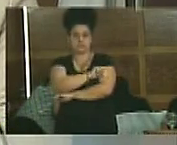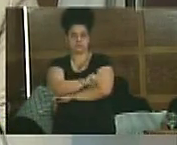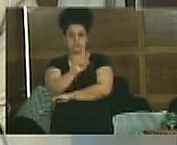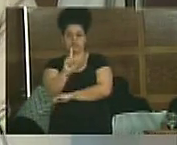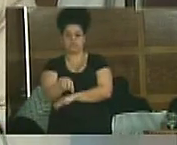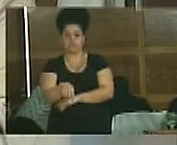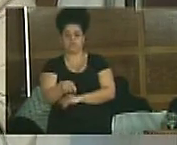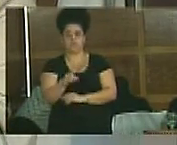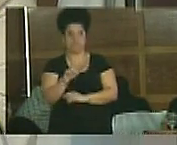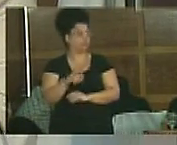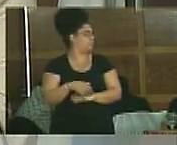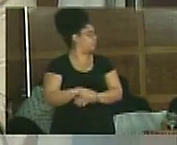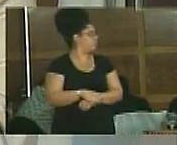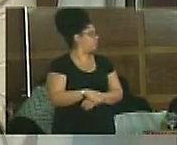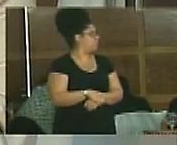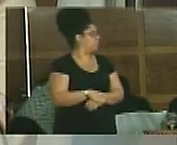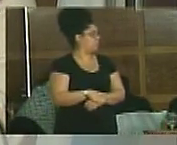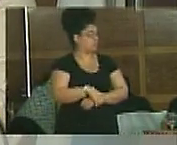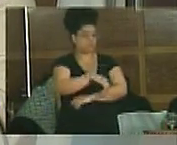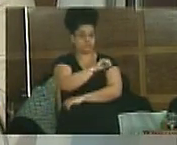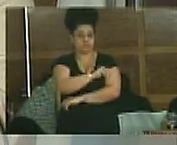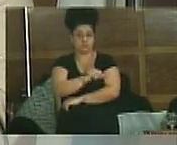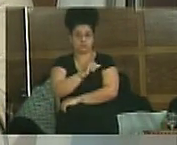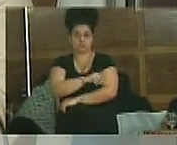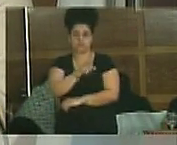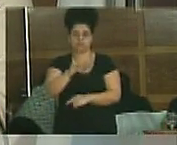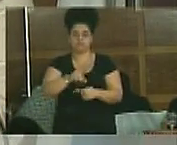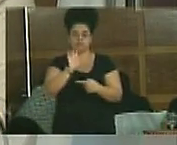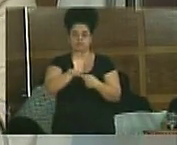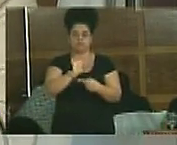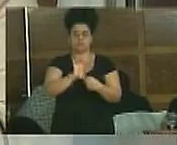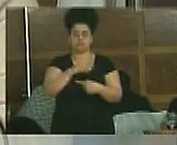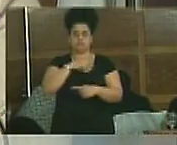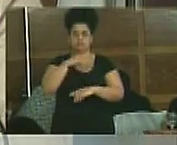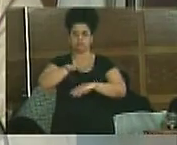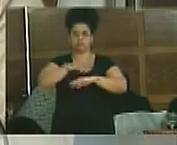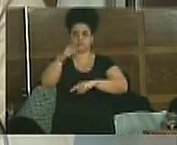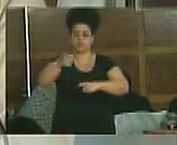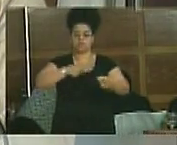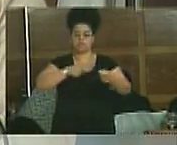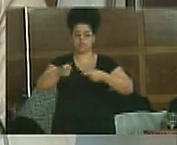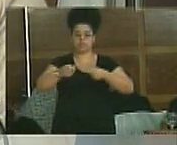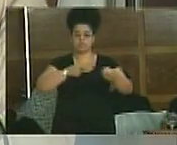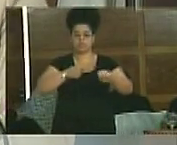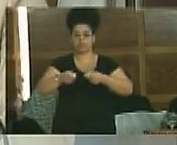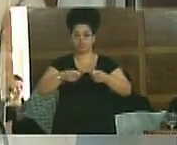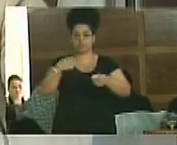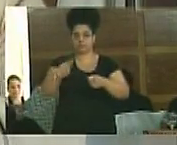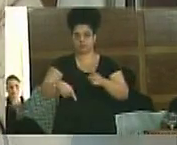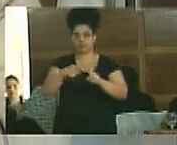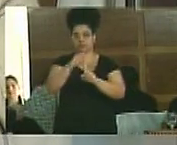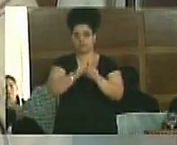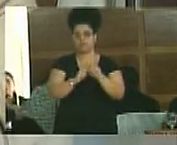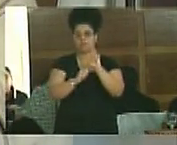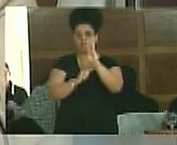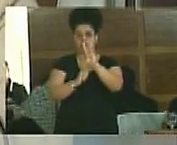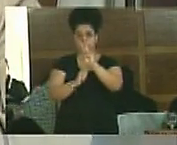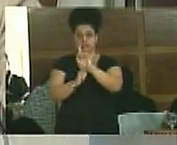o único, aqui, ó, Rio de Janeiro é o estado que mais tem tiroteio já nesse mês. Em